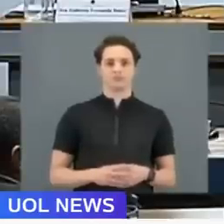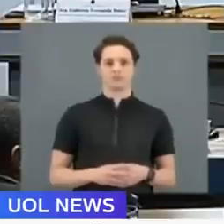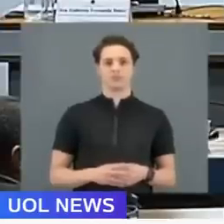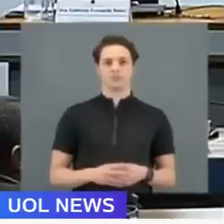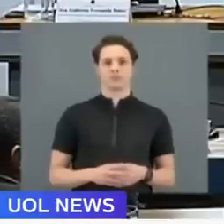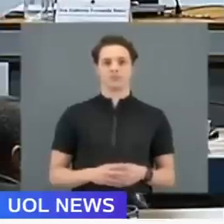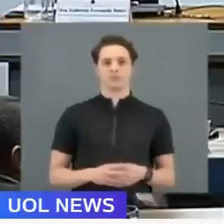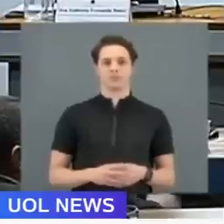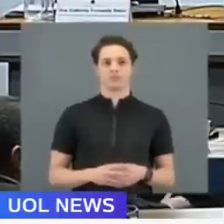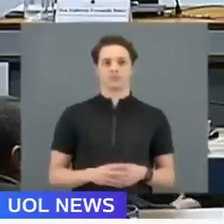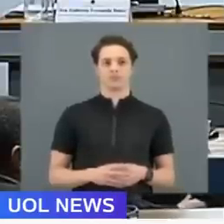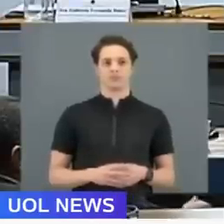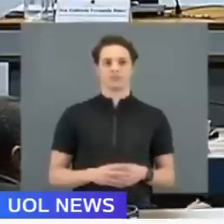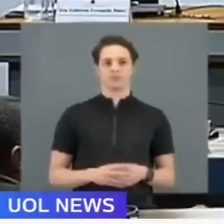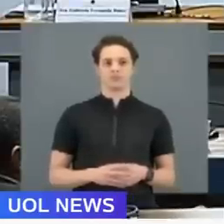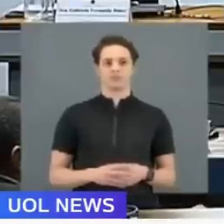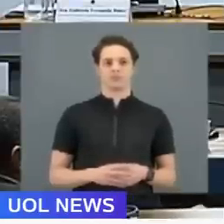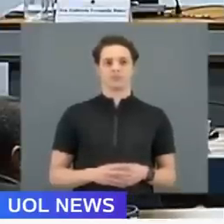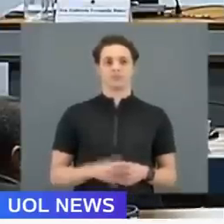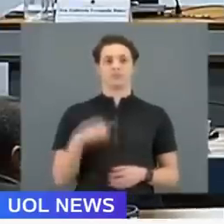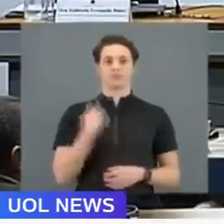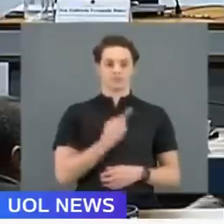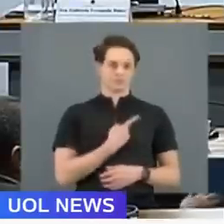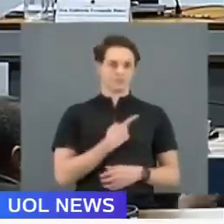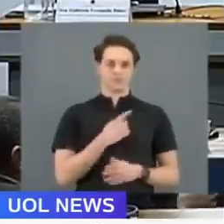Eu acho que todos nós temos